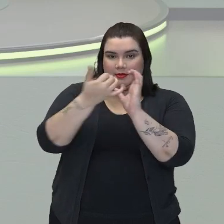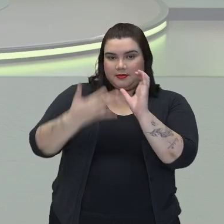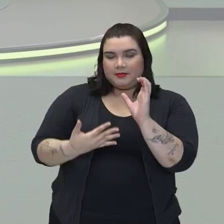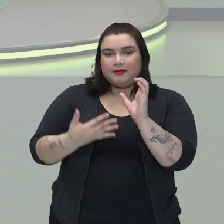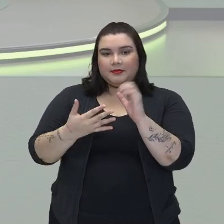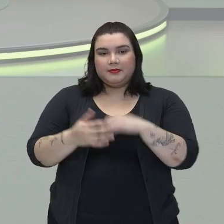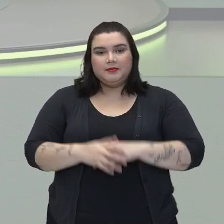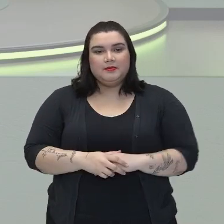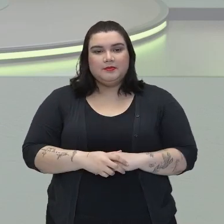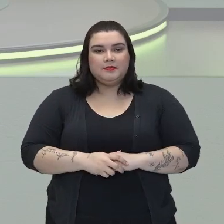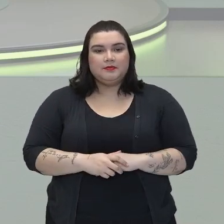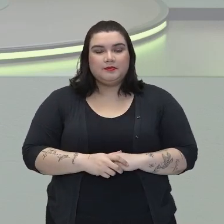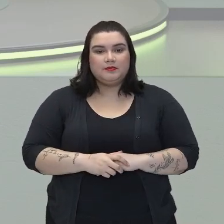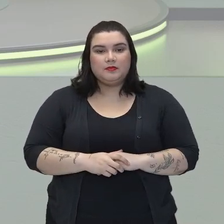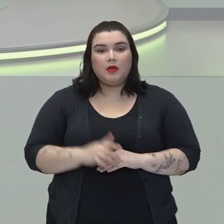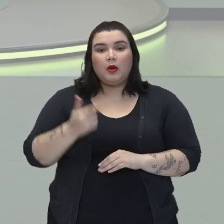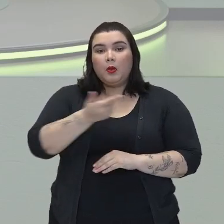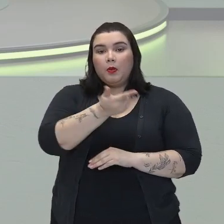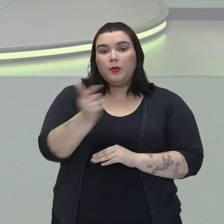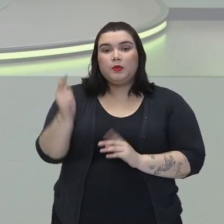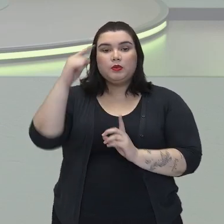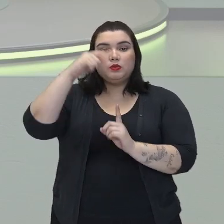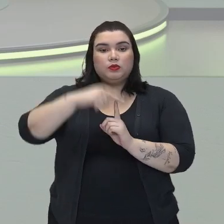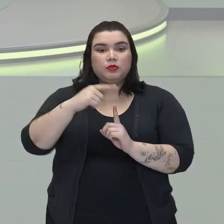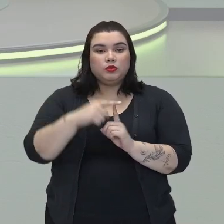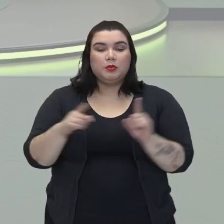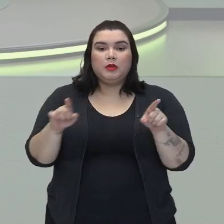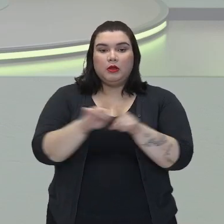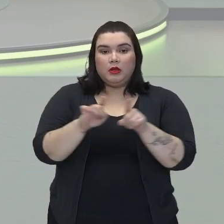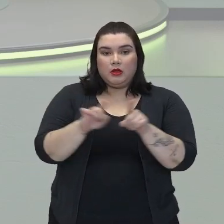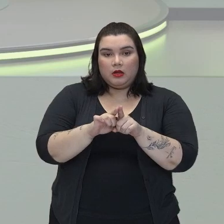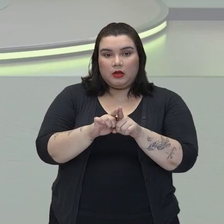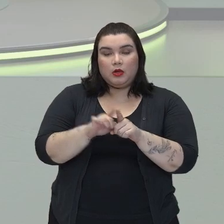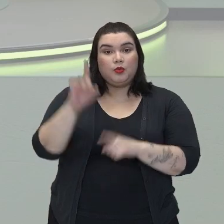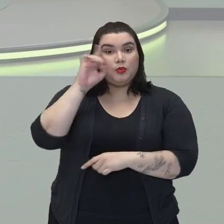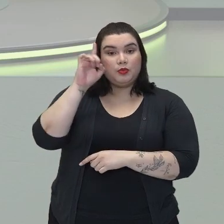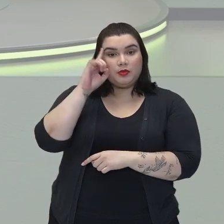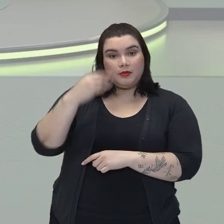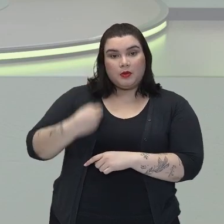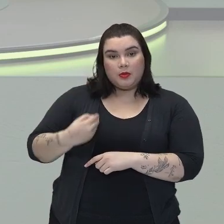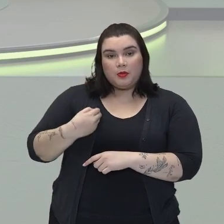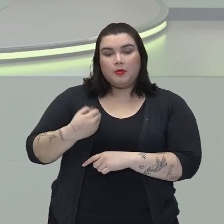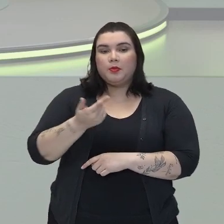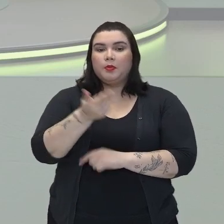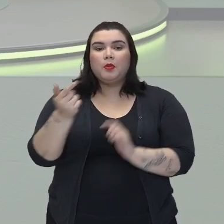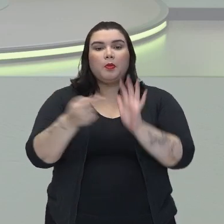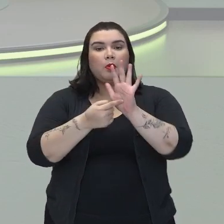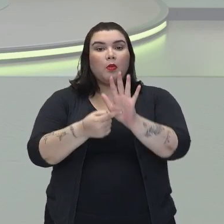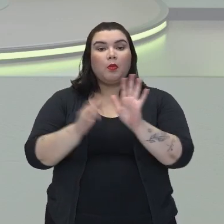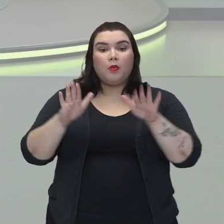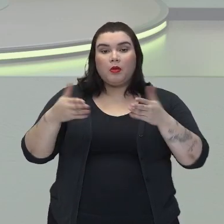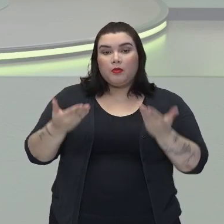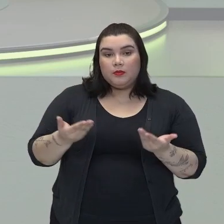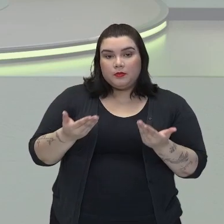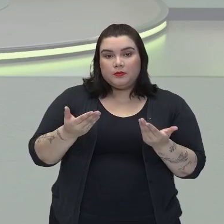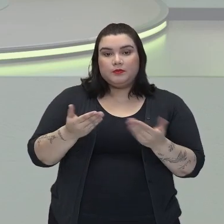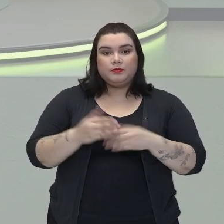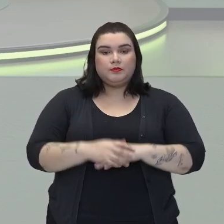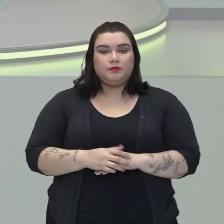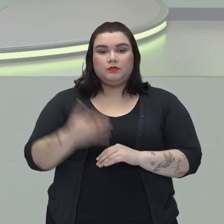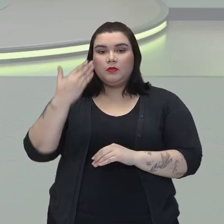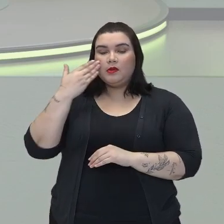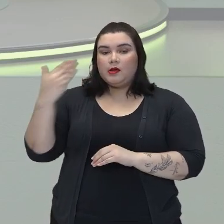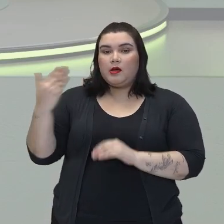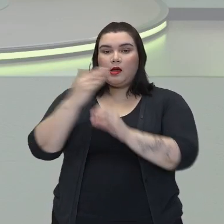aqui. Além do mais, por causa da presença no nosso dia a dia, eu trouxe aqui um outro ácido também, que é o ácido